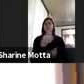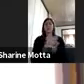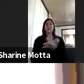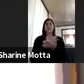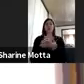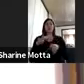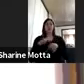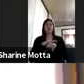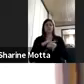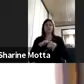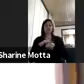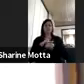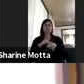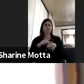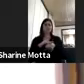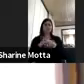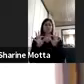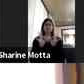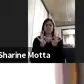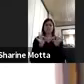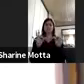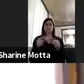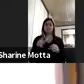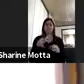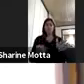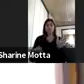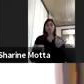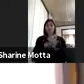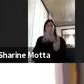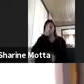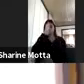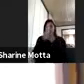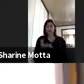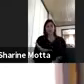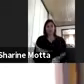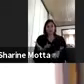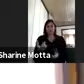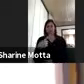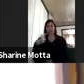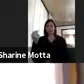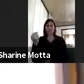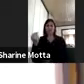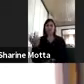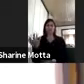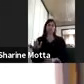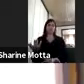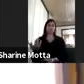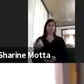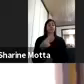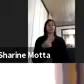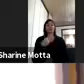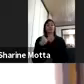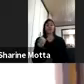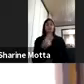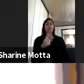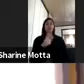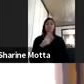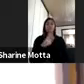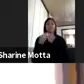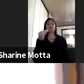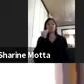no exterior? Nunca ninguém faz essa proposta. A proposta é: temos oportunidades de trabalho